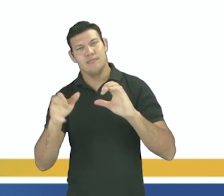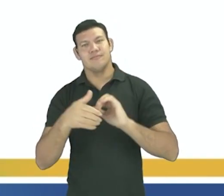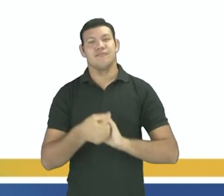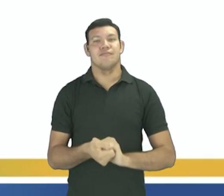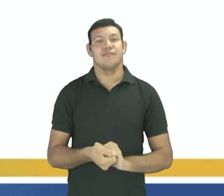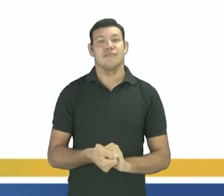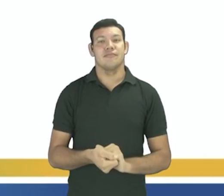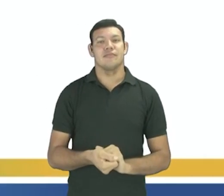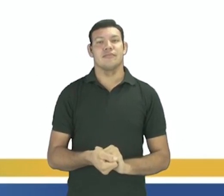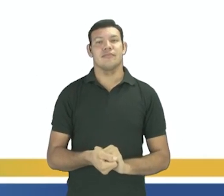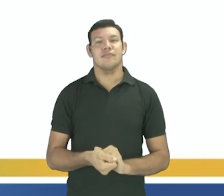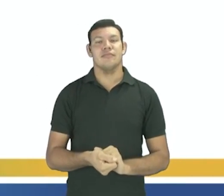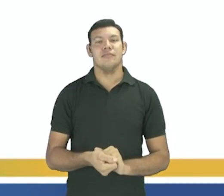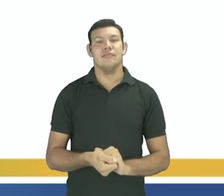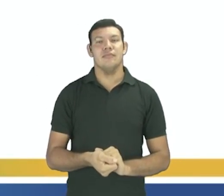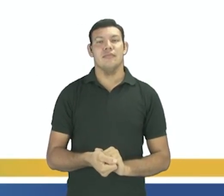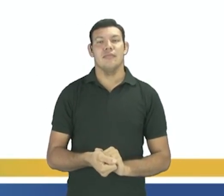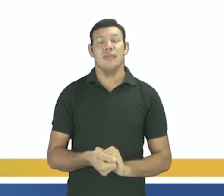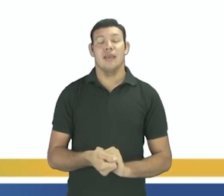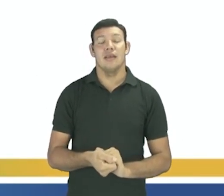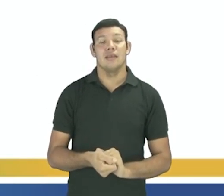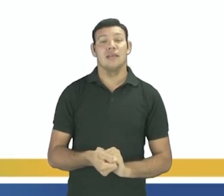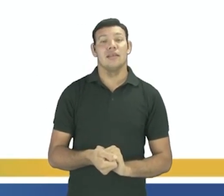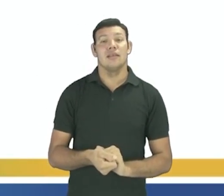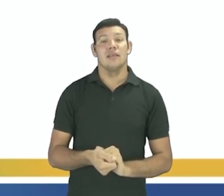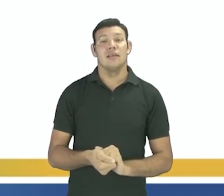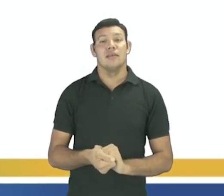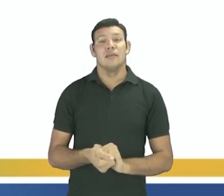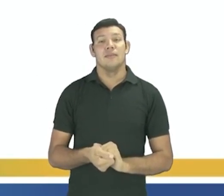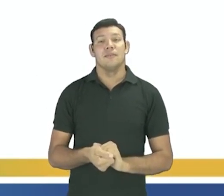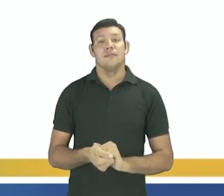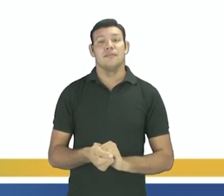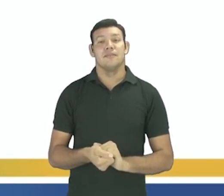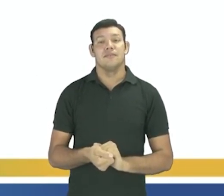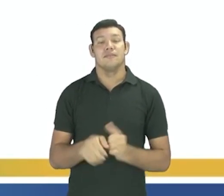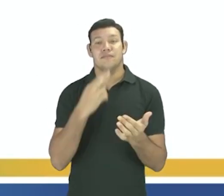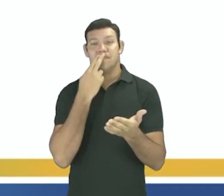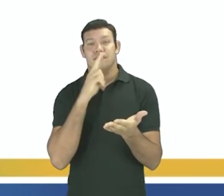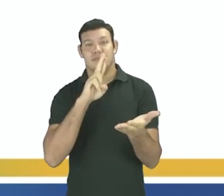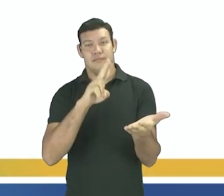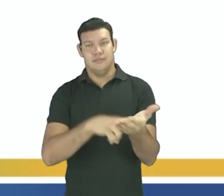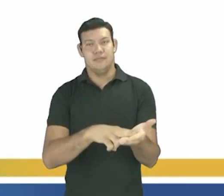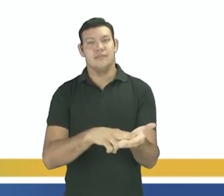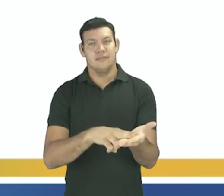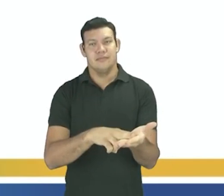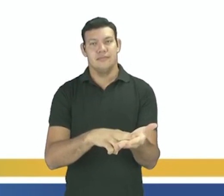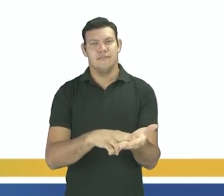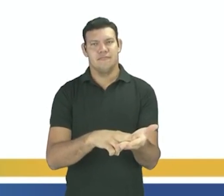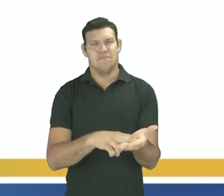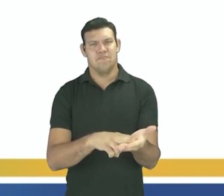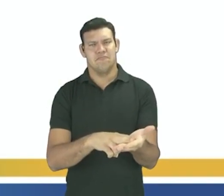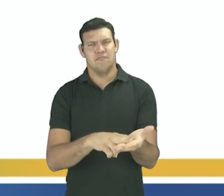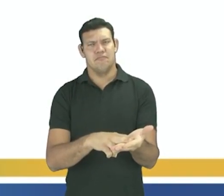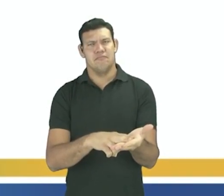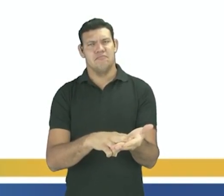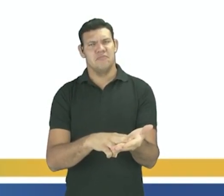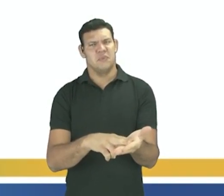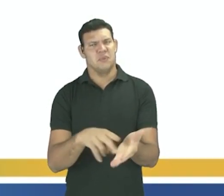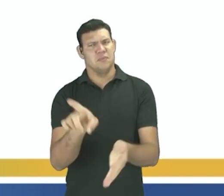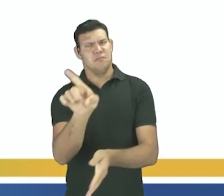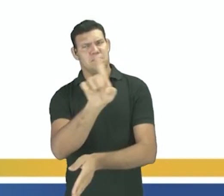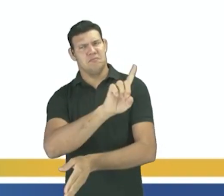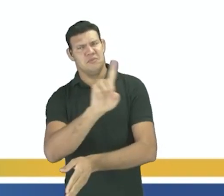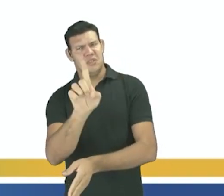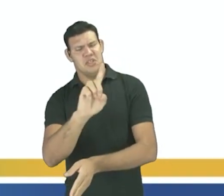Mesmo assim, ou melhor, apesar disso, a carta, ela não tem